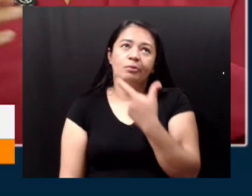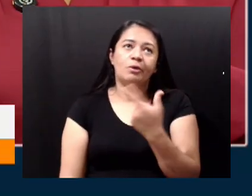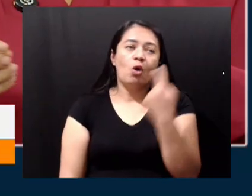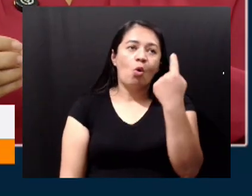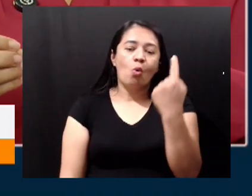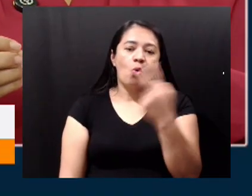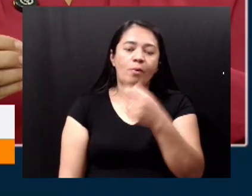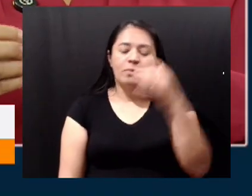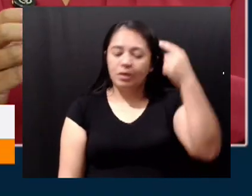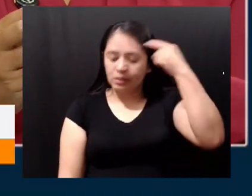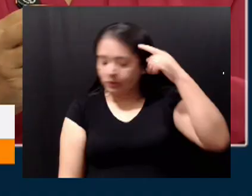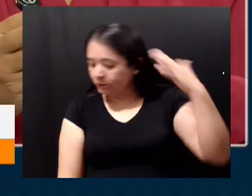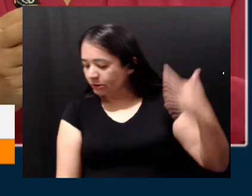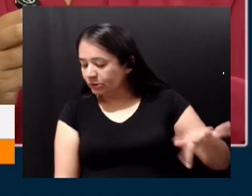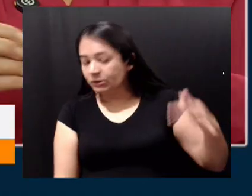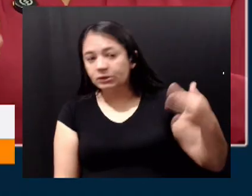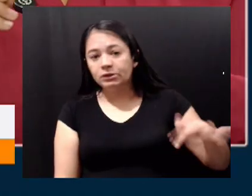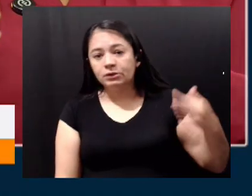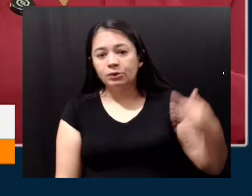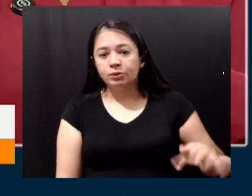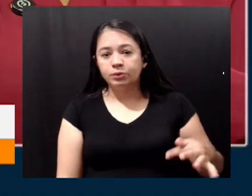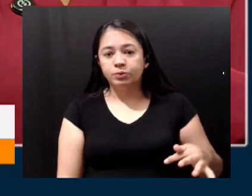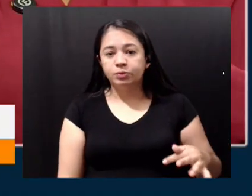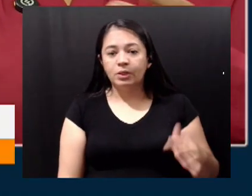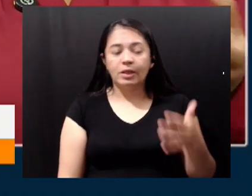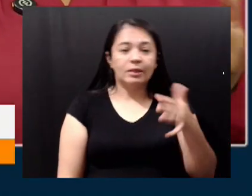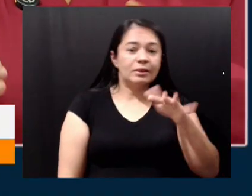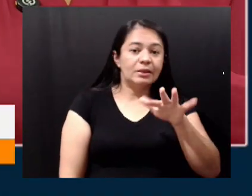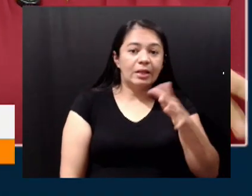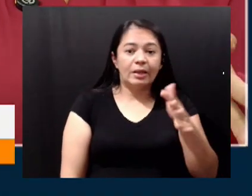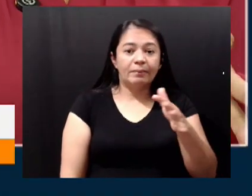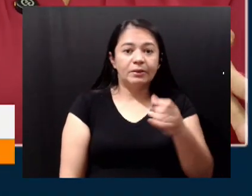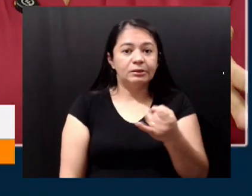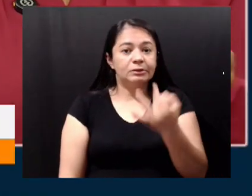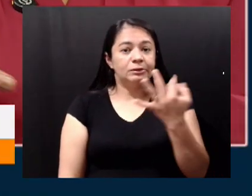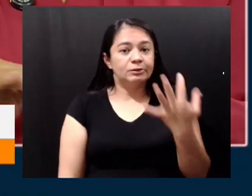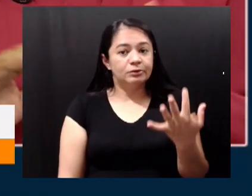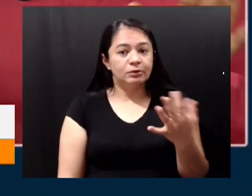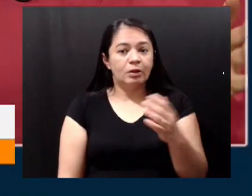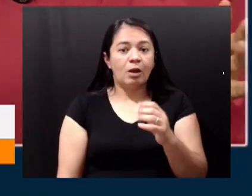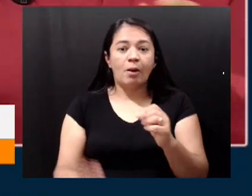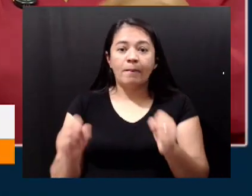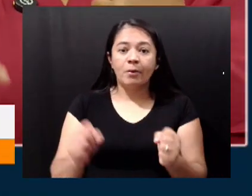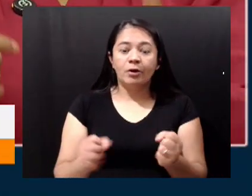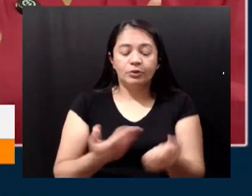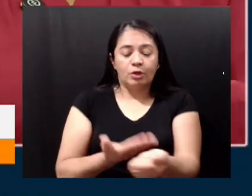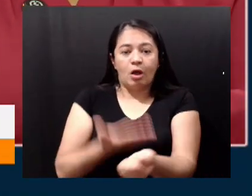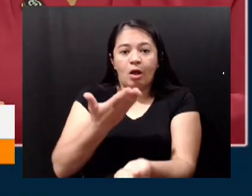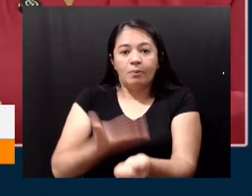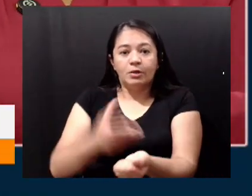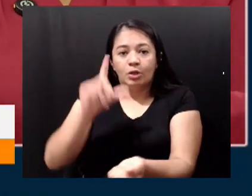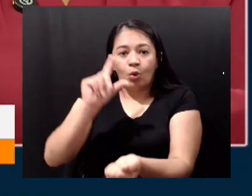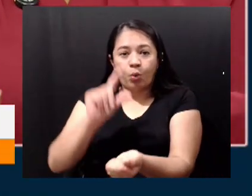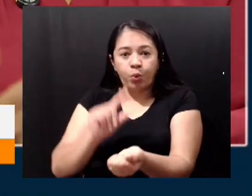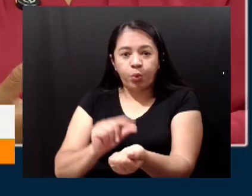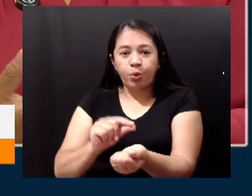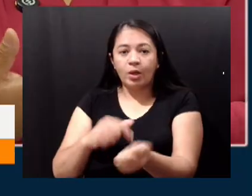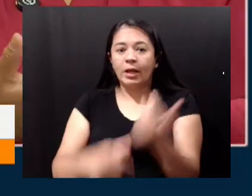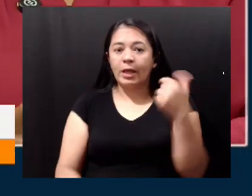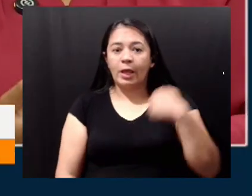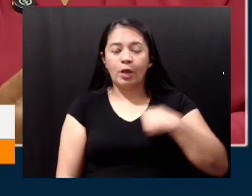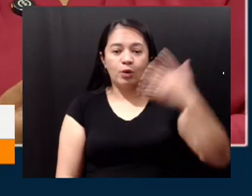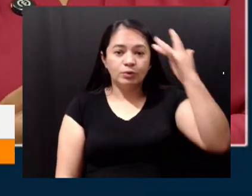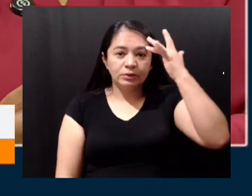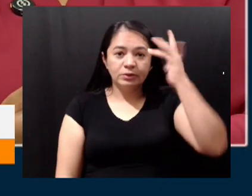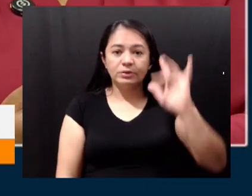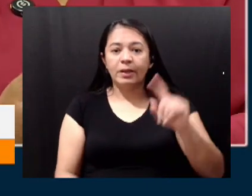cabeça, dependendo da miligrama, pode baixar a pressão. Eu não entendo muito, mas dei uma pesquisada, e aí eu gostaria que